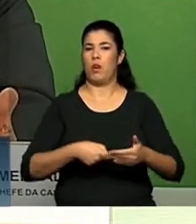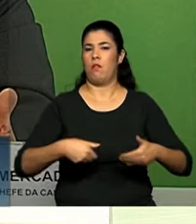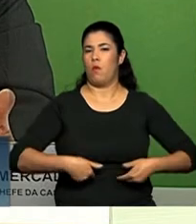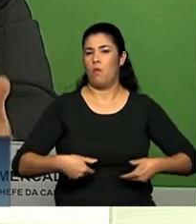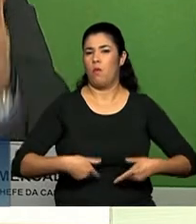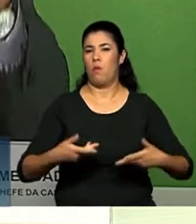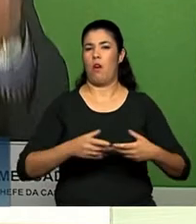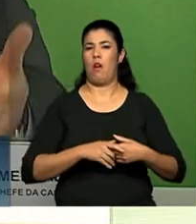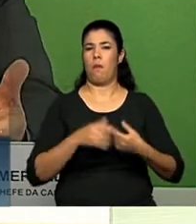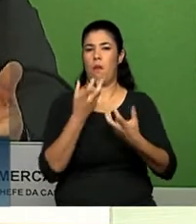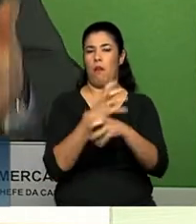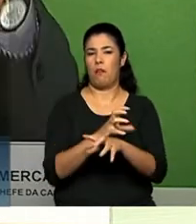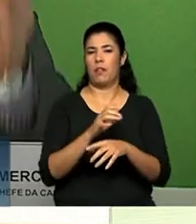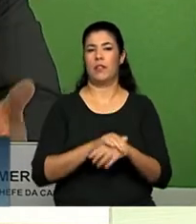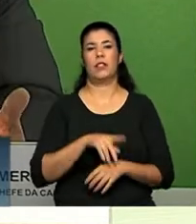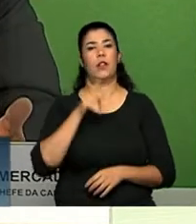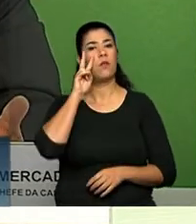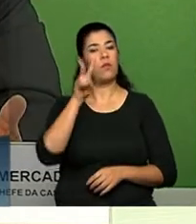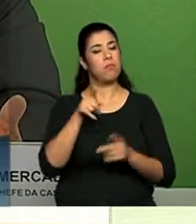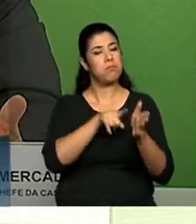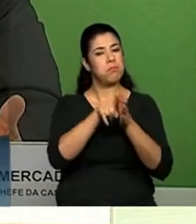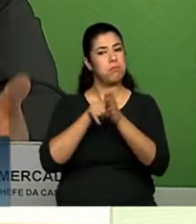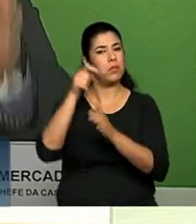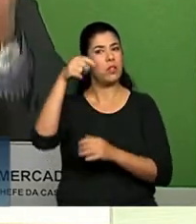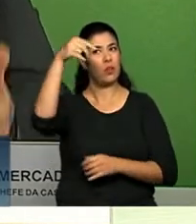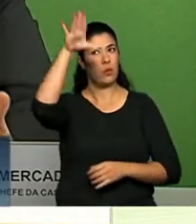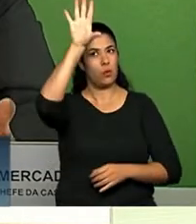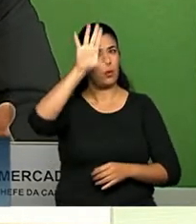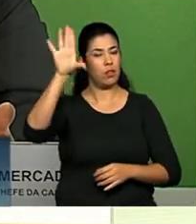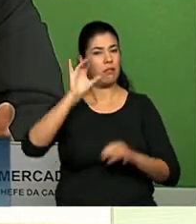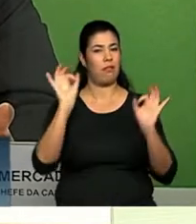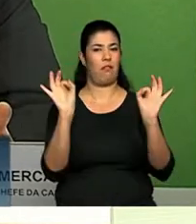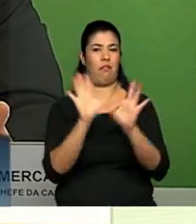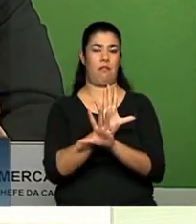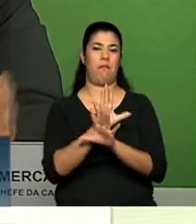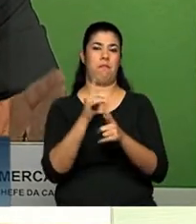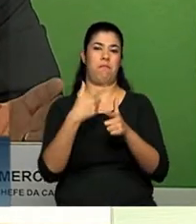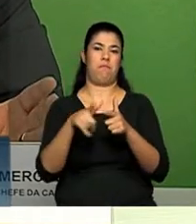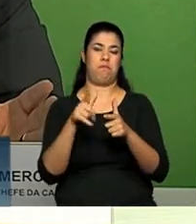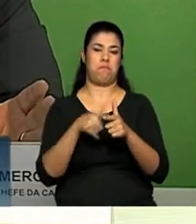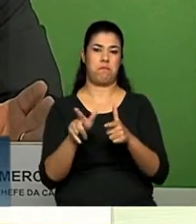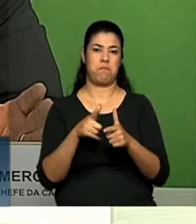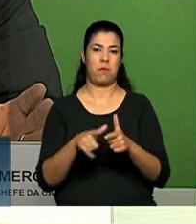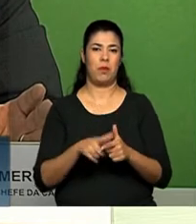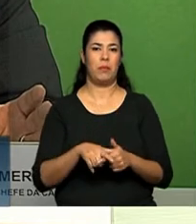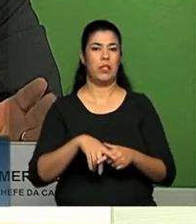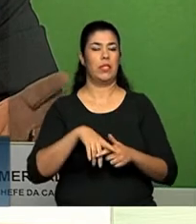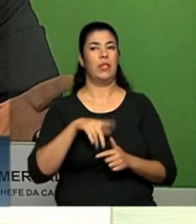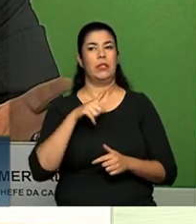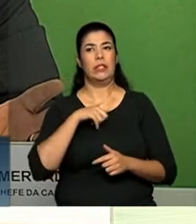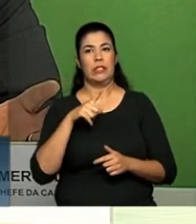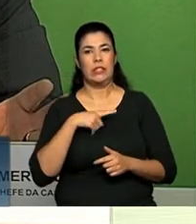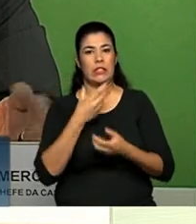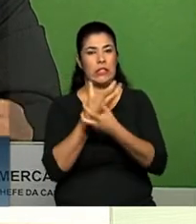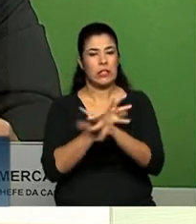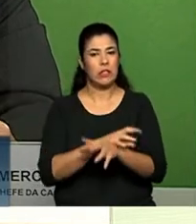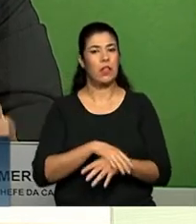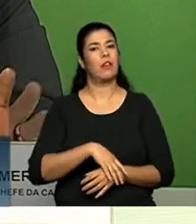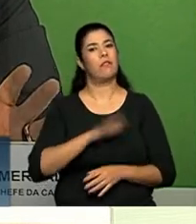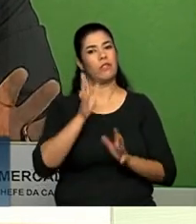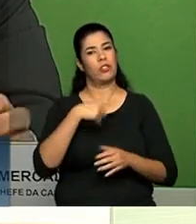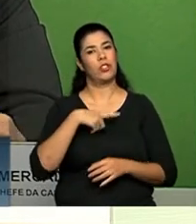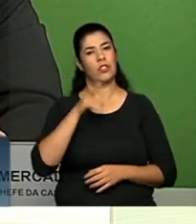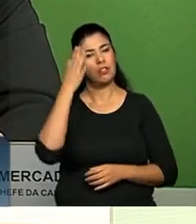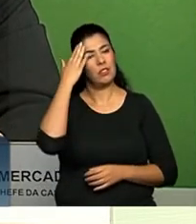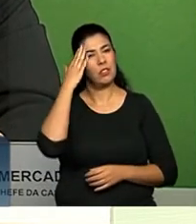água, nós temos que botar cisterna, carro-pipa, são mais de 3 anos de seca. Felizmente choveu muito ontem e hoje parece que está chovendo,